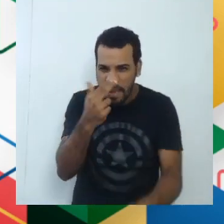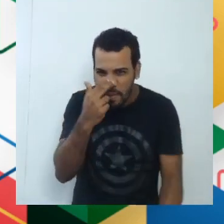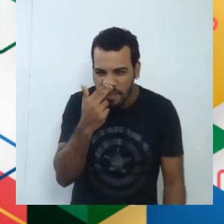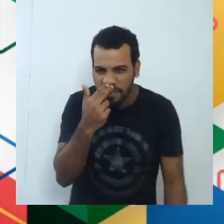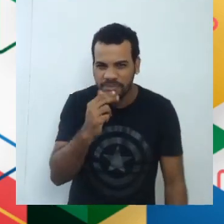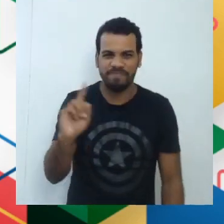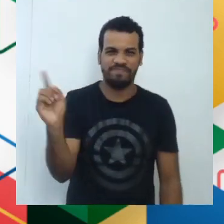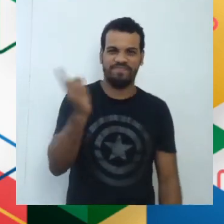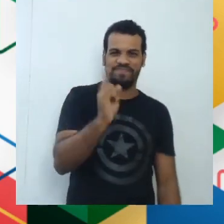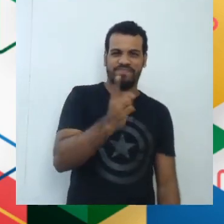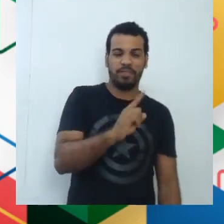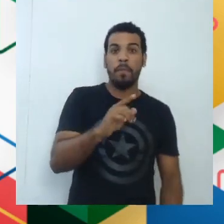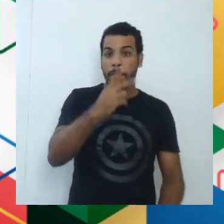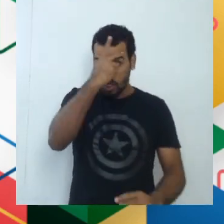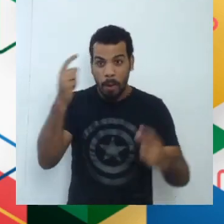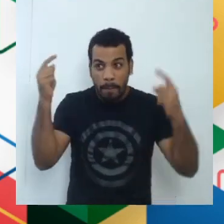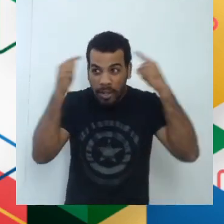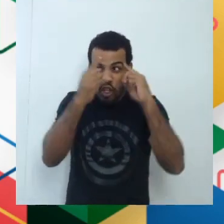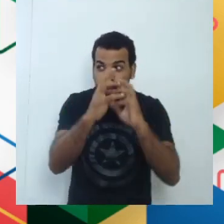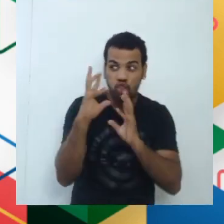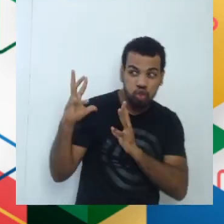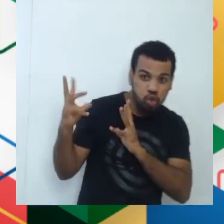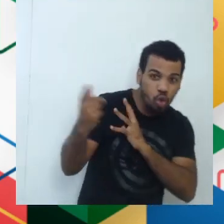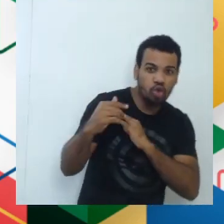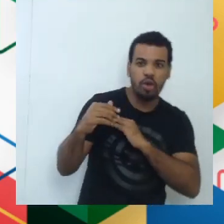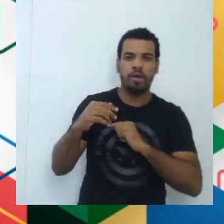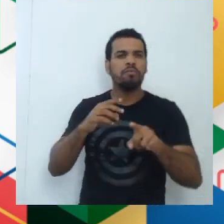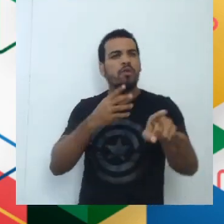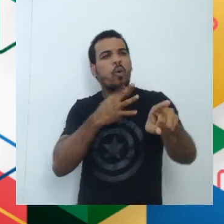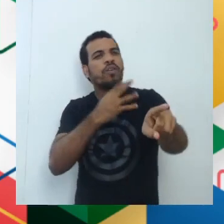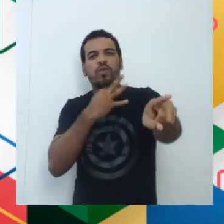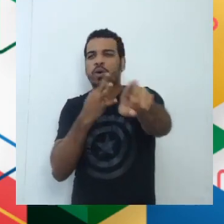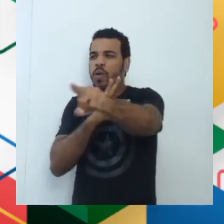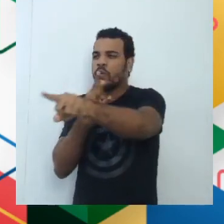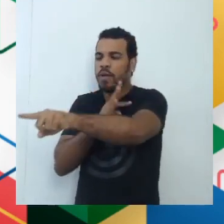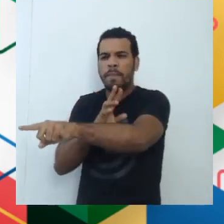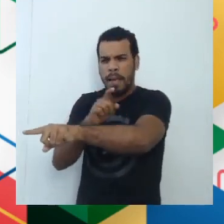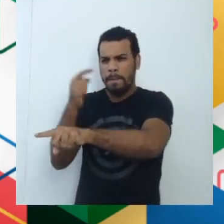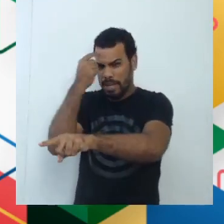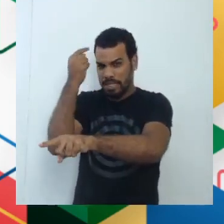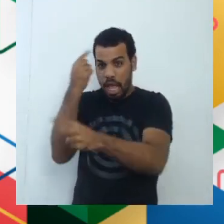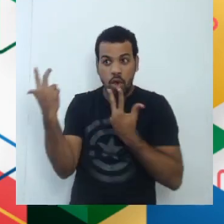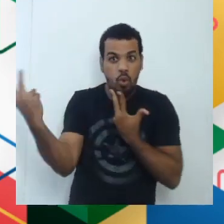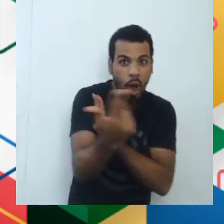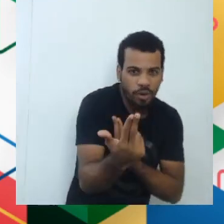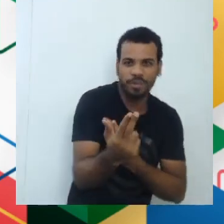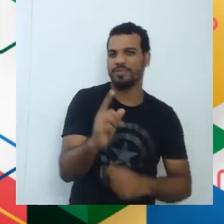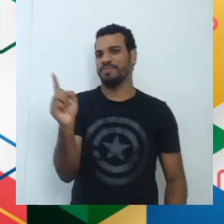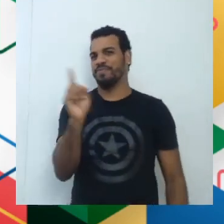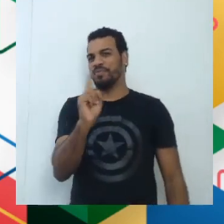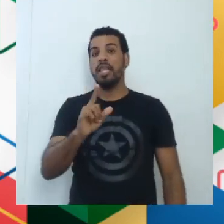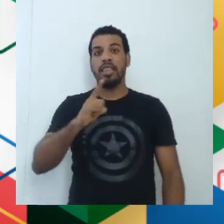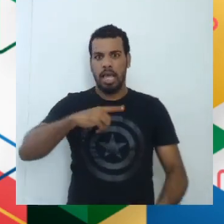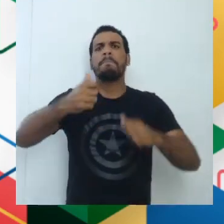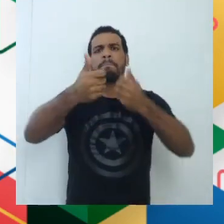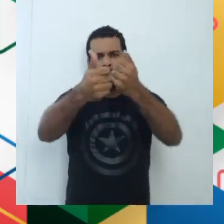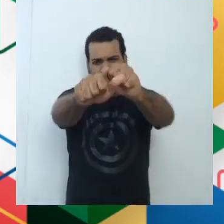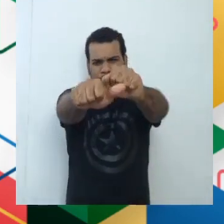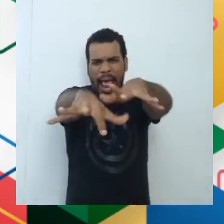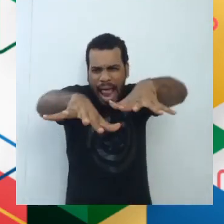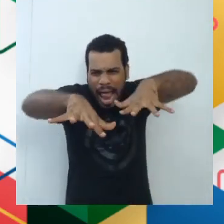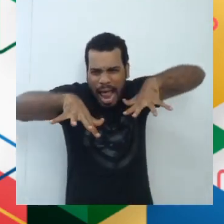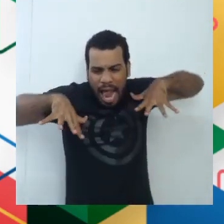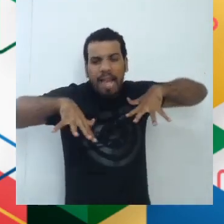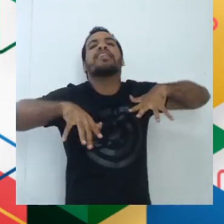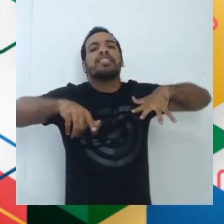resposta para essa questão ela está justamente naquilo que eu estava conversando com vocês. Nós temos aí muitas pessoas...